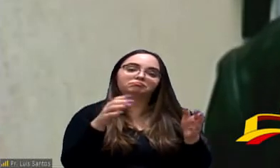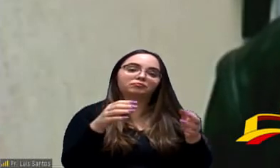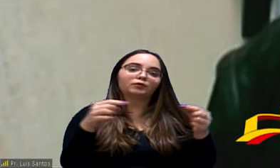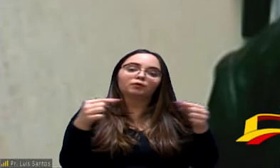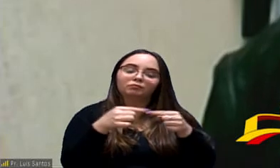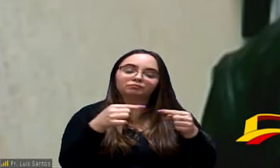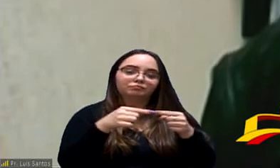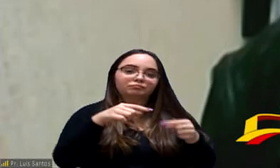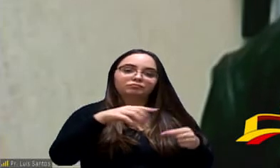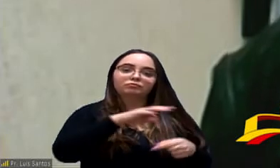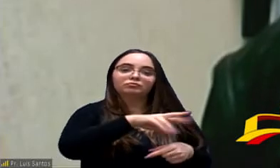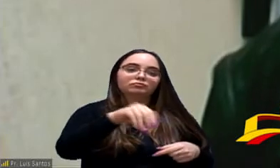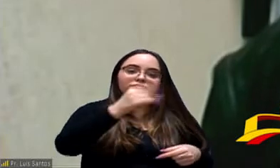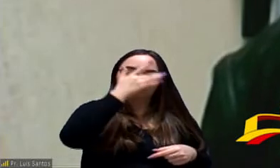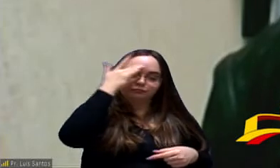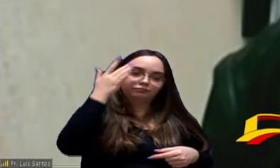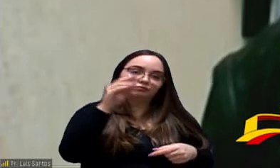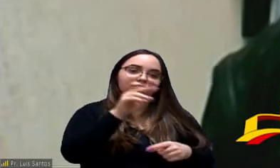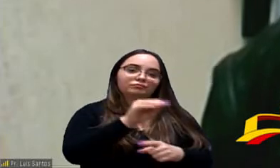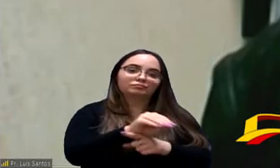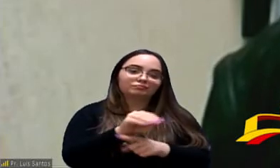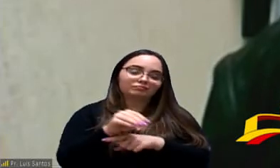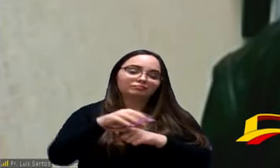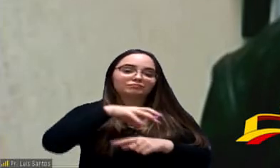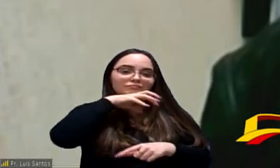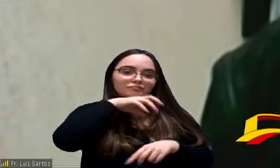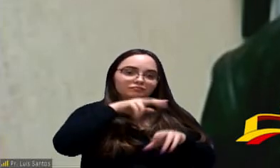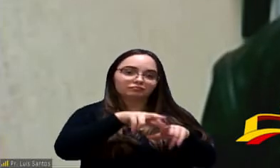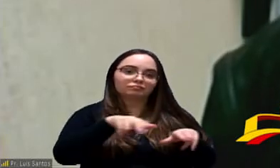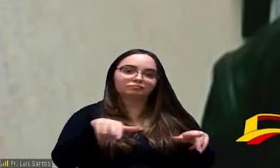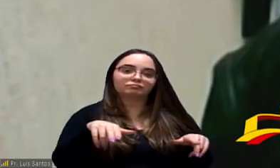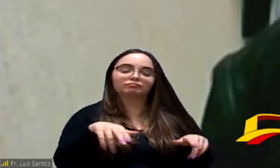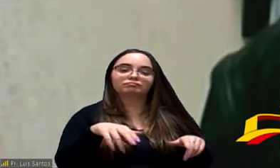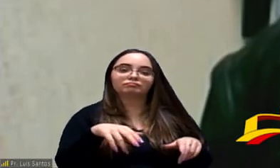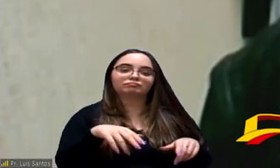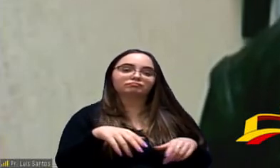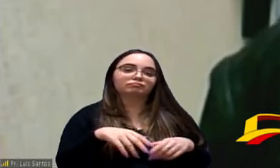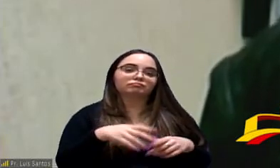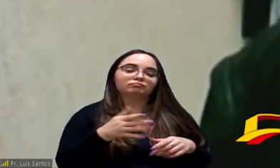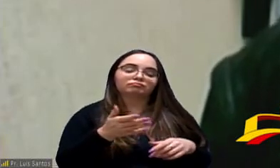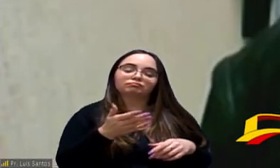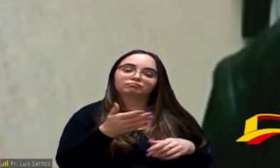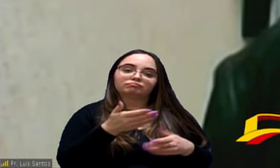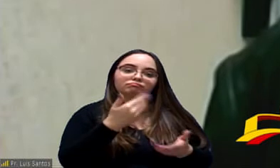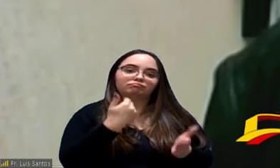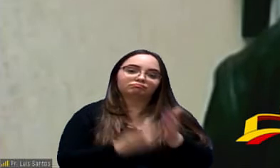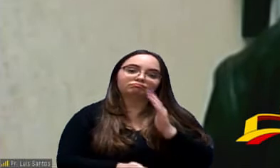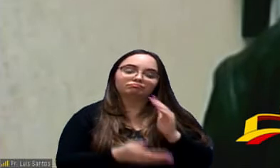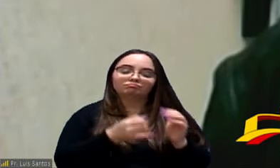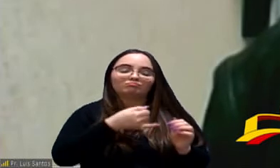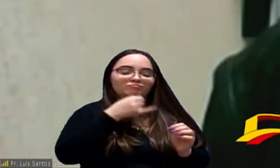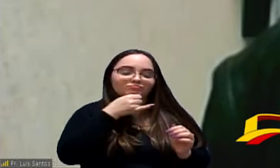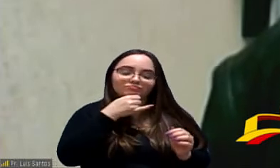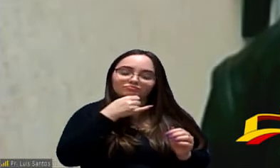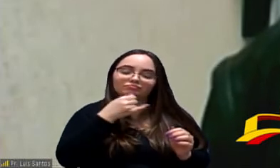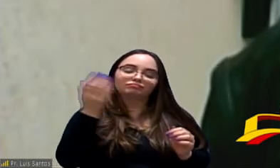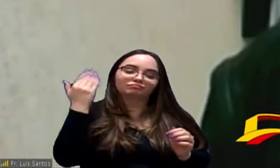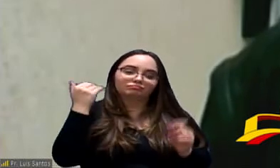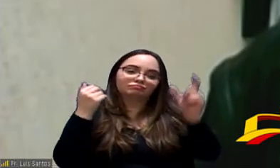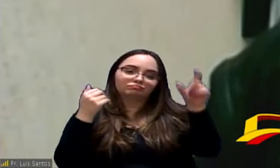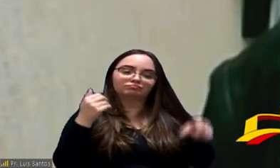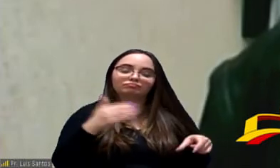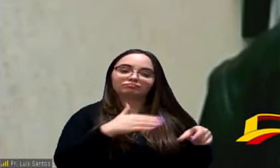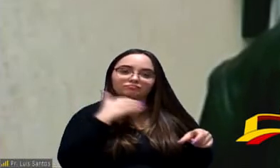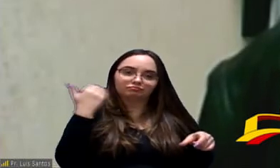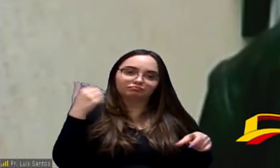luta desses cuidadores, desses ativistas, e foi uma perda muito grande para a cidade que ocorreu semana passada, ou essa